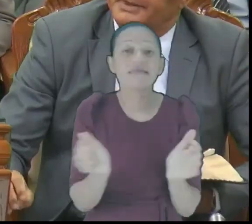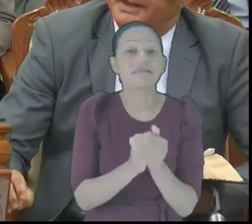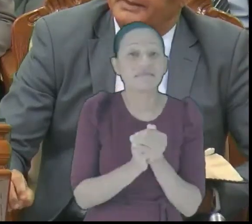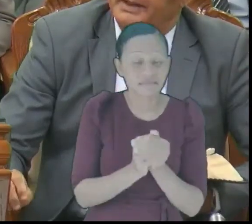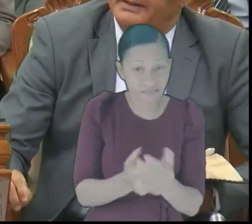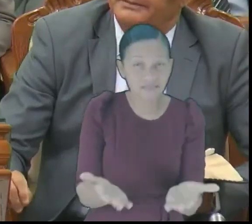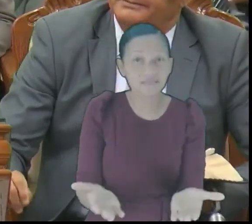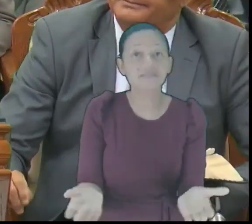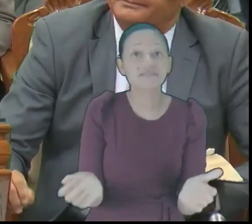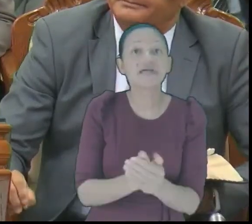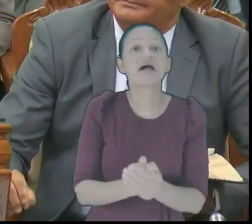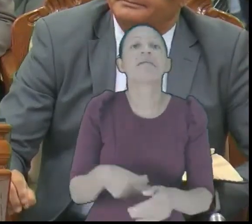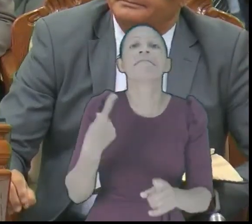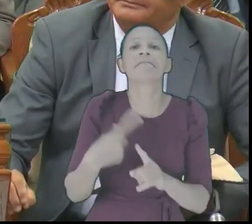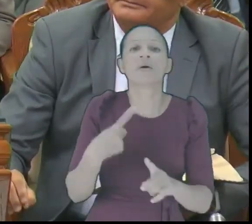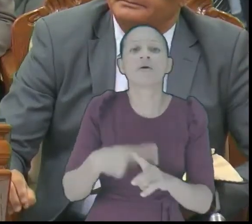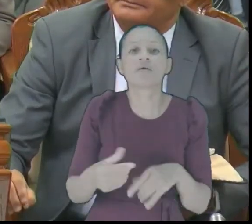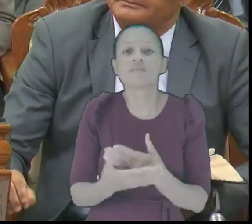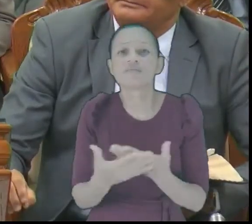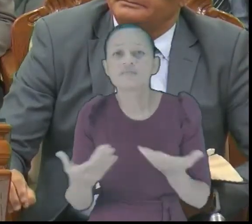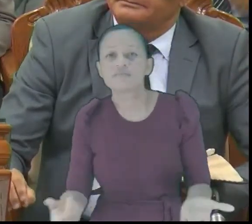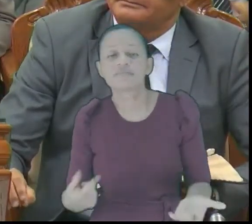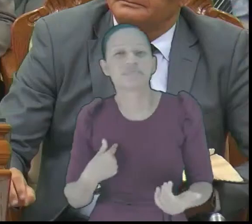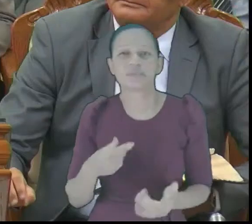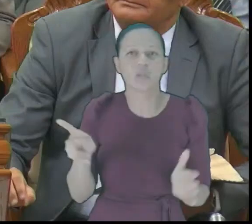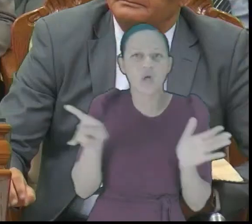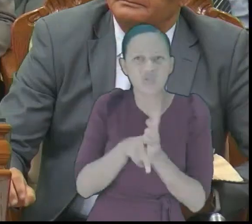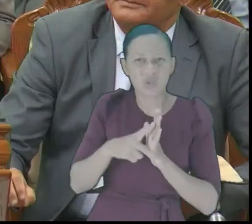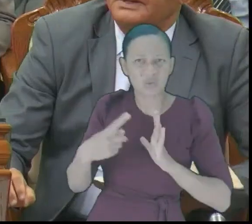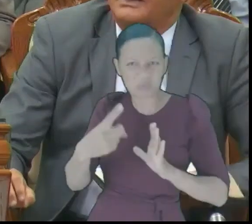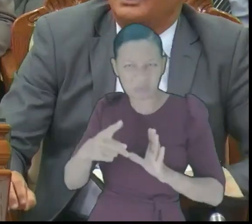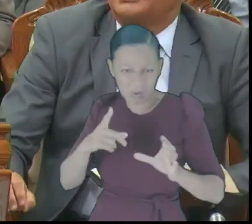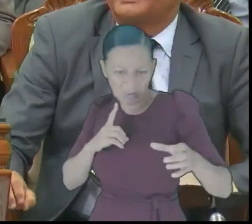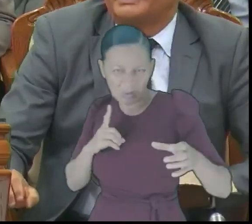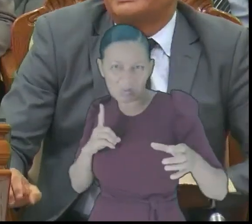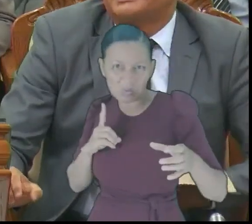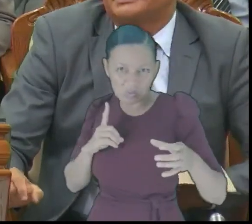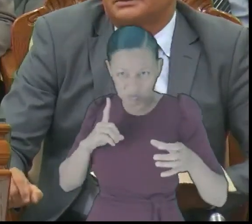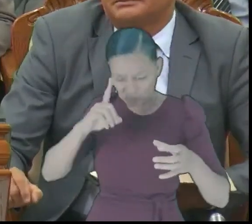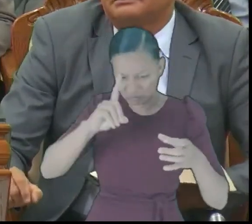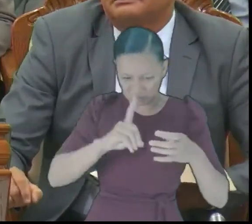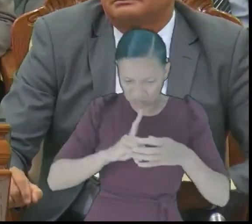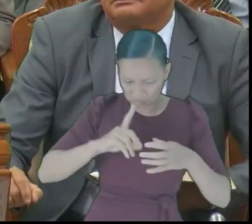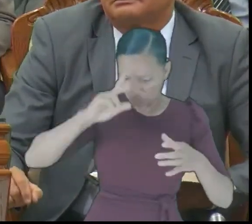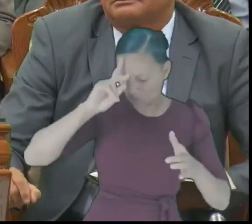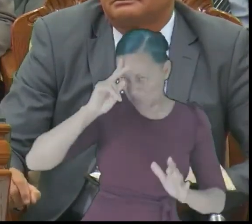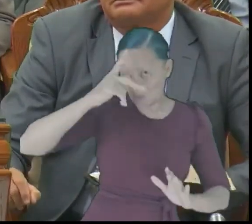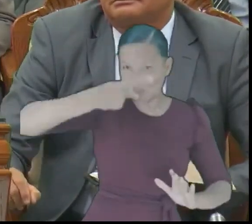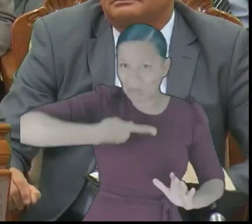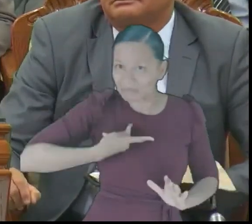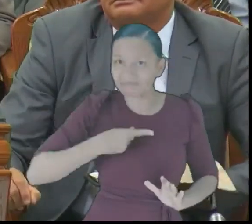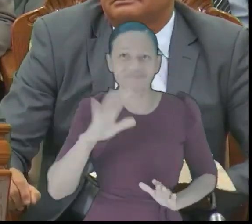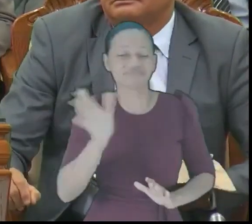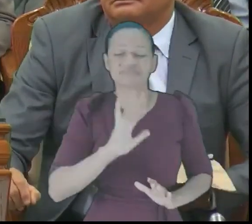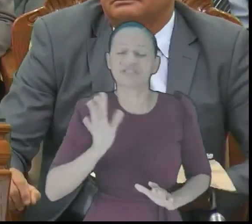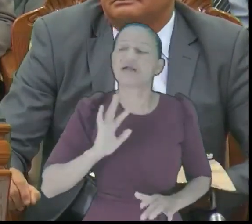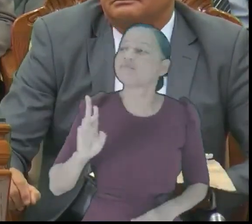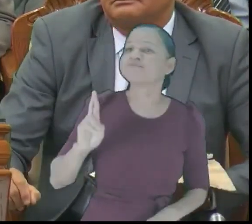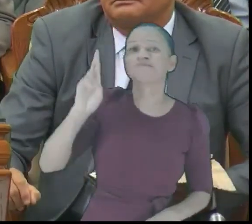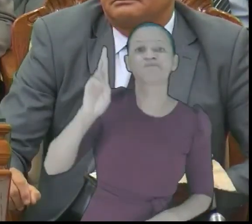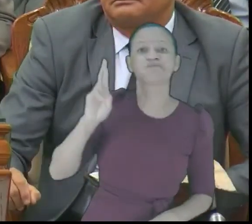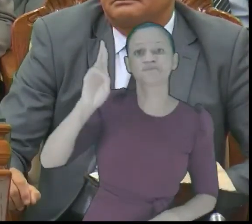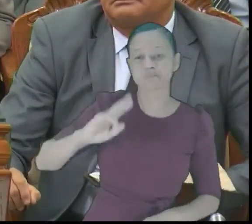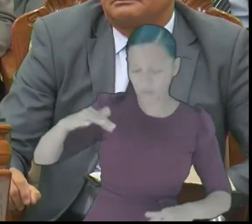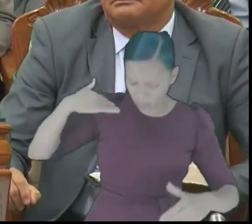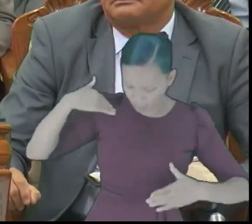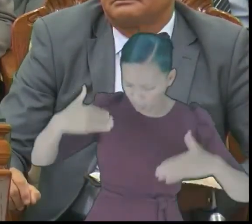Amém? Por quê? Porque nós não pertencemos a nós mesmos. Quem é o dono desse corpo? É aquele